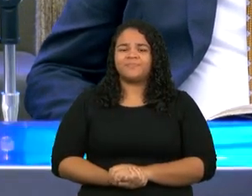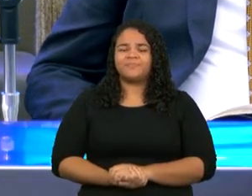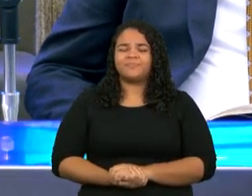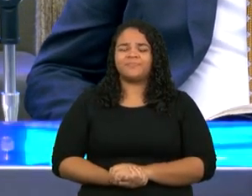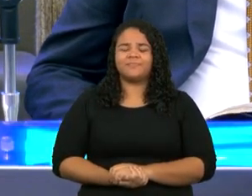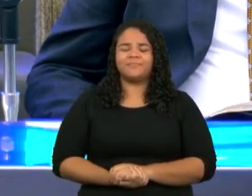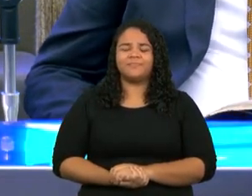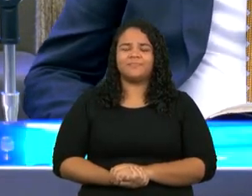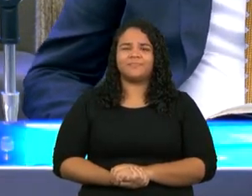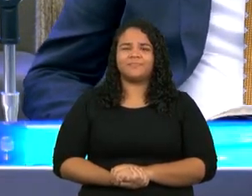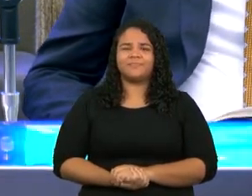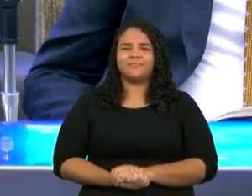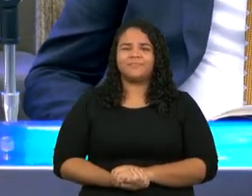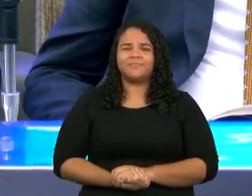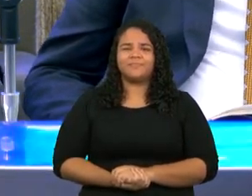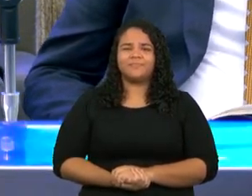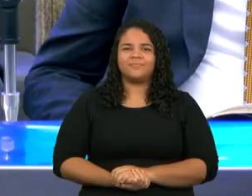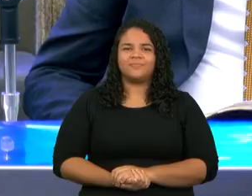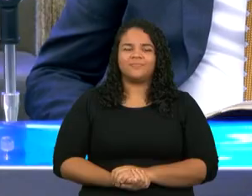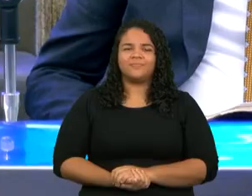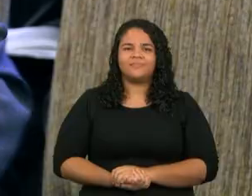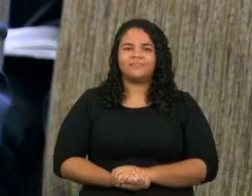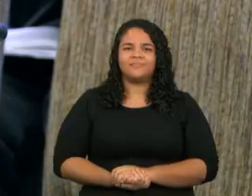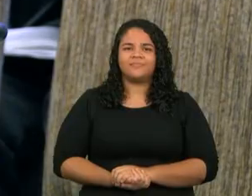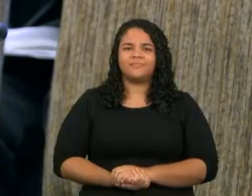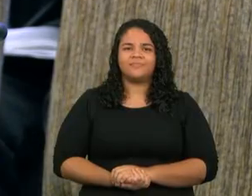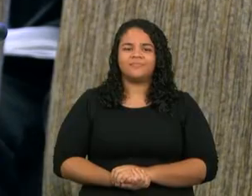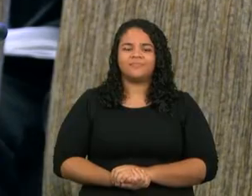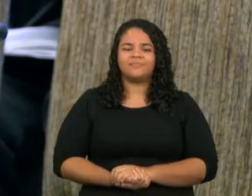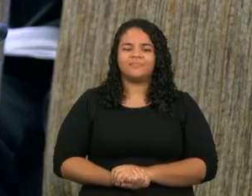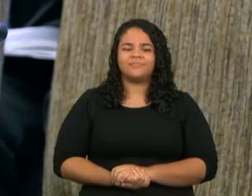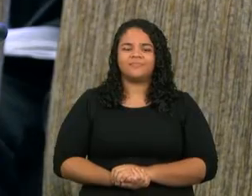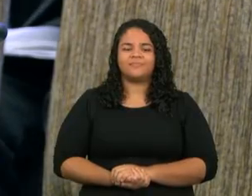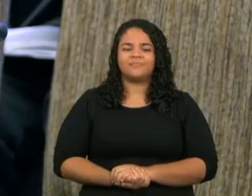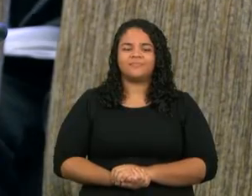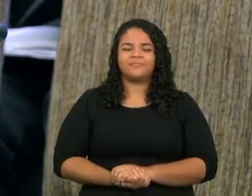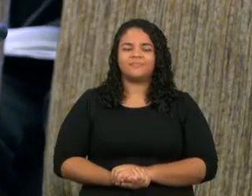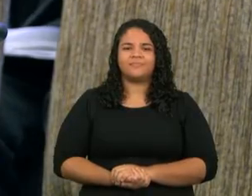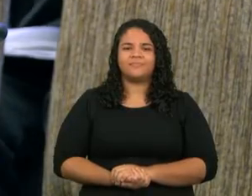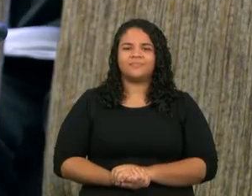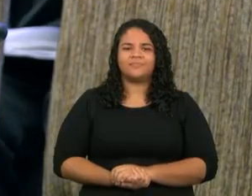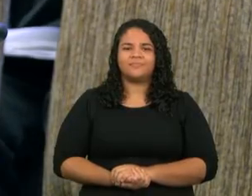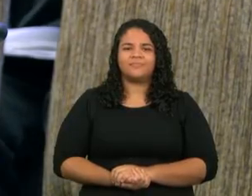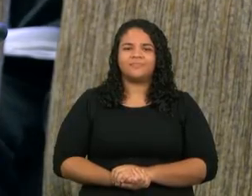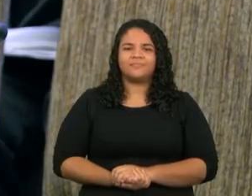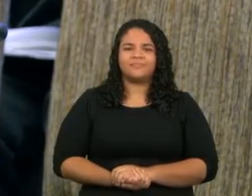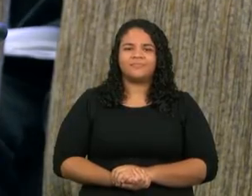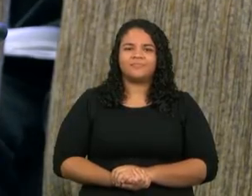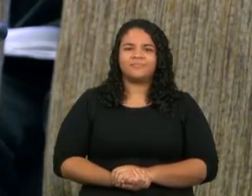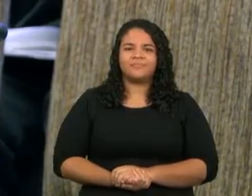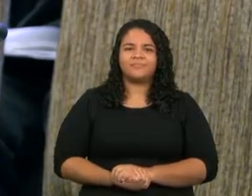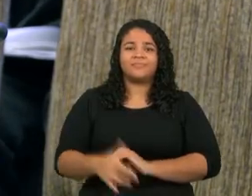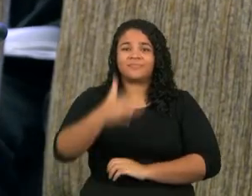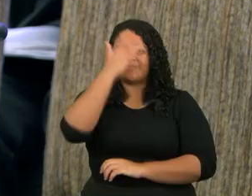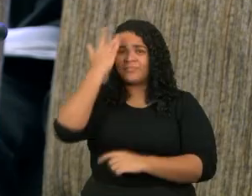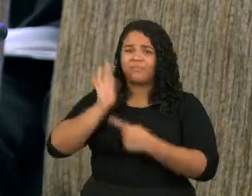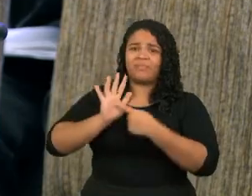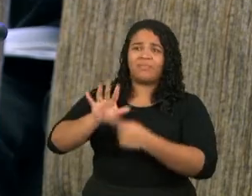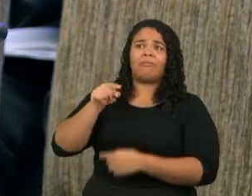eu e diz lá que lá tem amor tem amor claro não tem amor tem